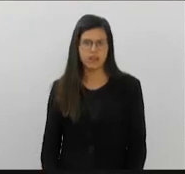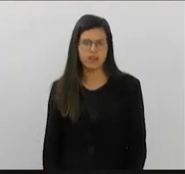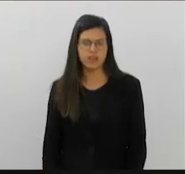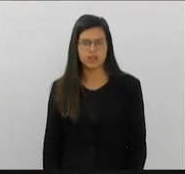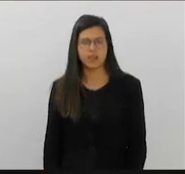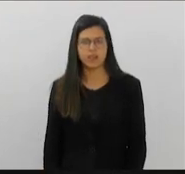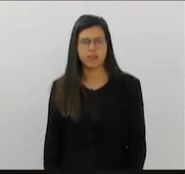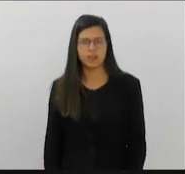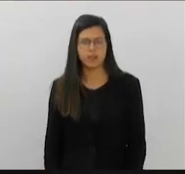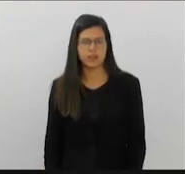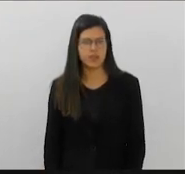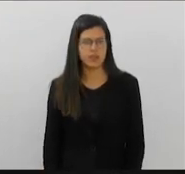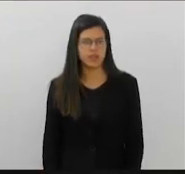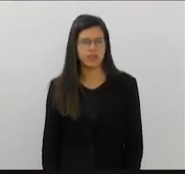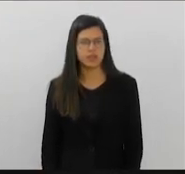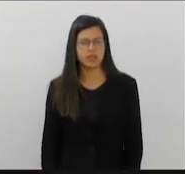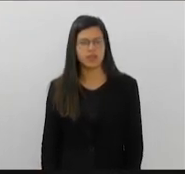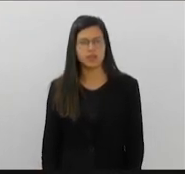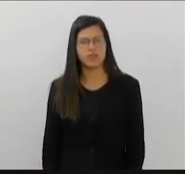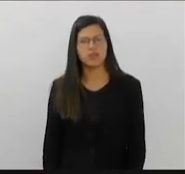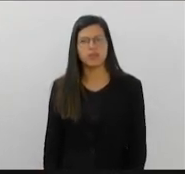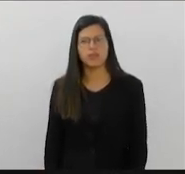Espera aí.